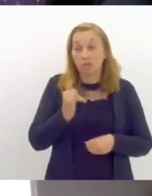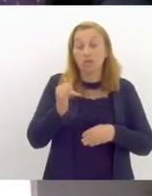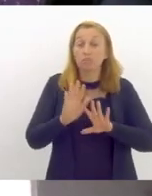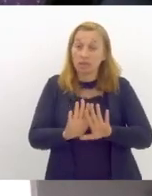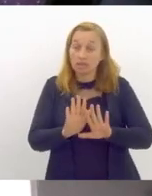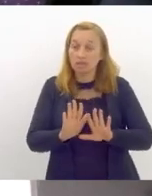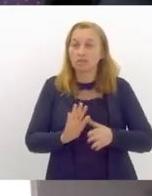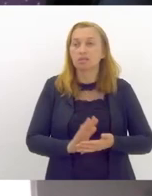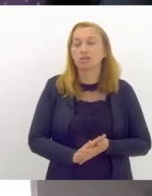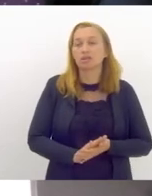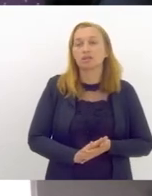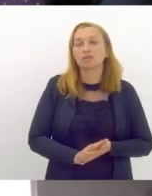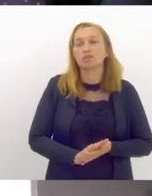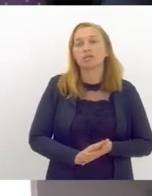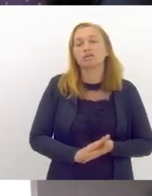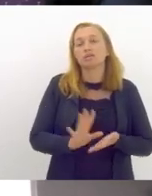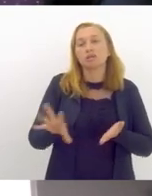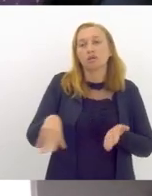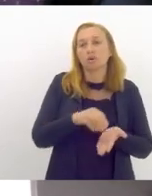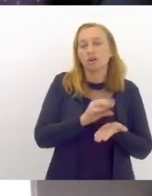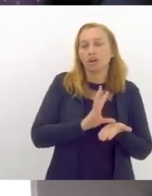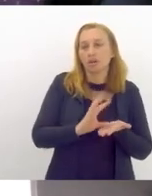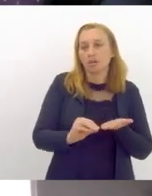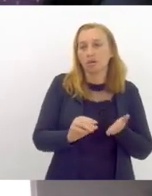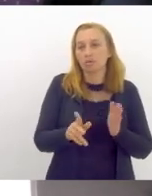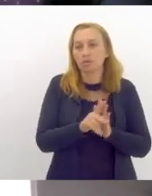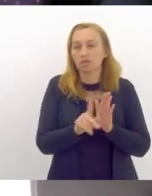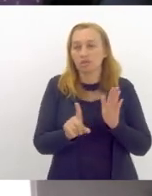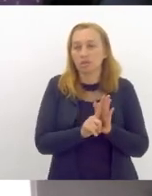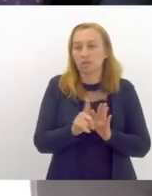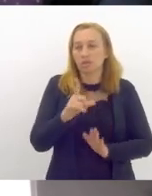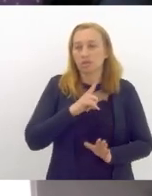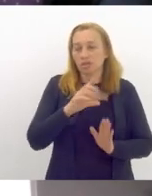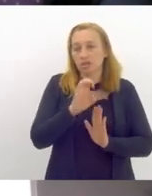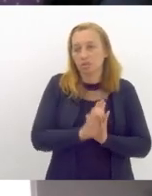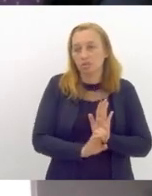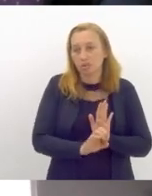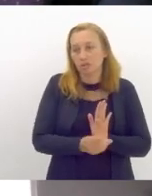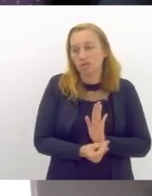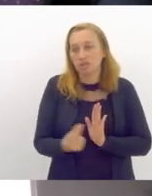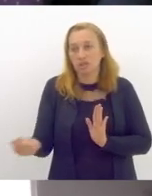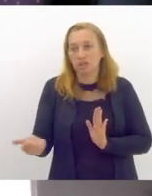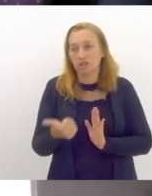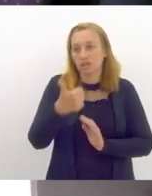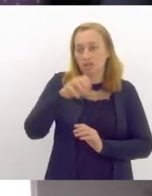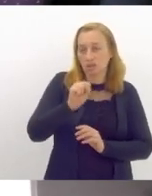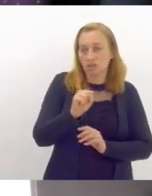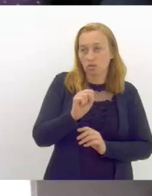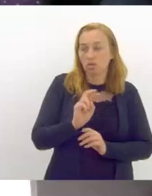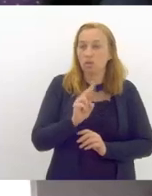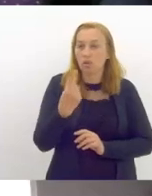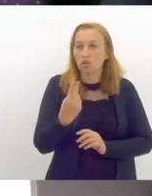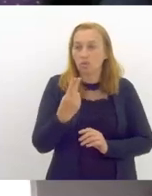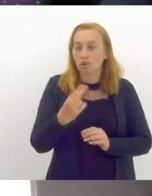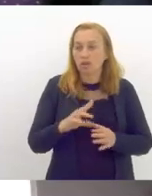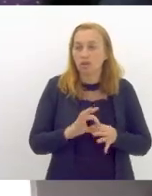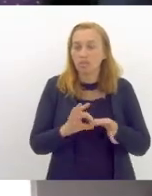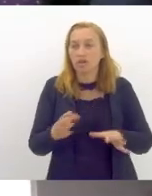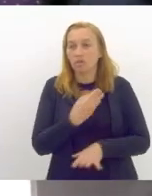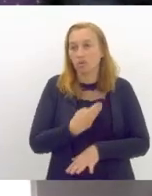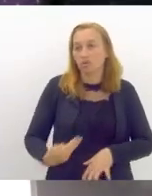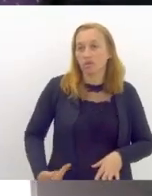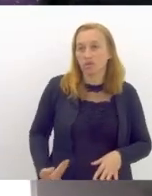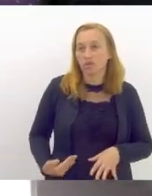daí também hoje tá na pauta um projeto de lei que tem emendas a gente vai fixar em 18 a gente vai autorizar o governador